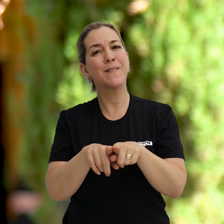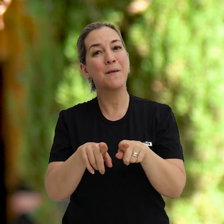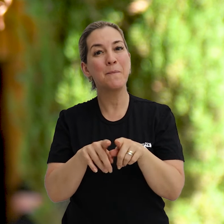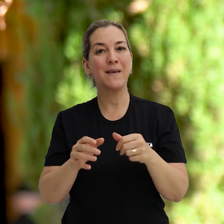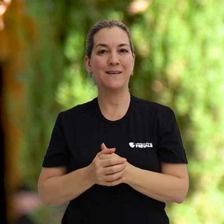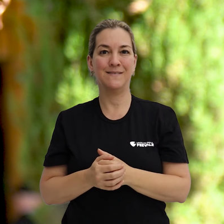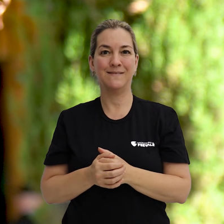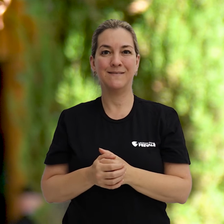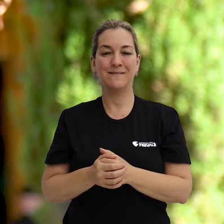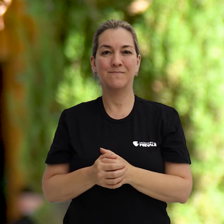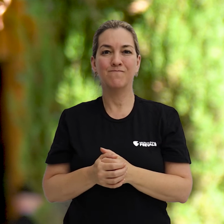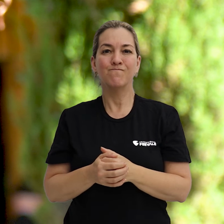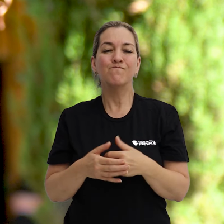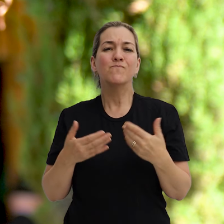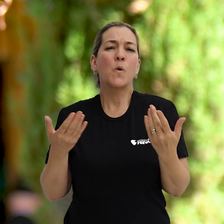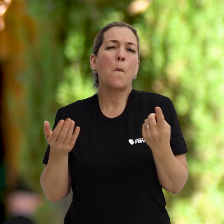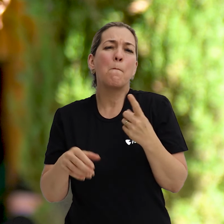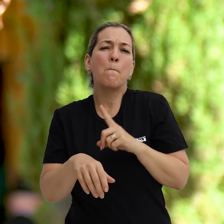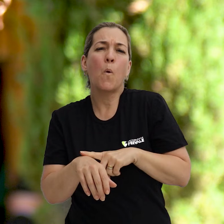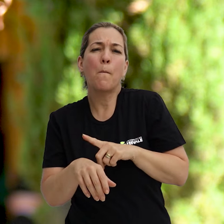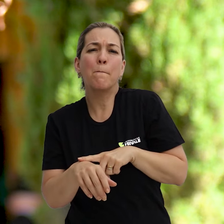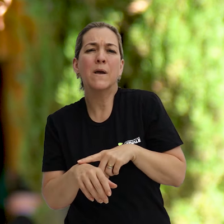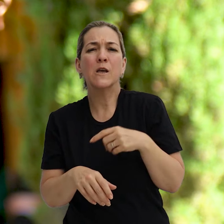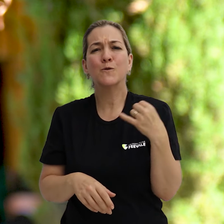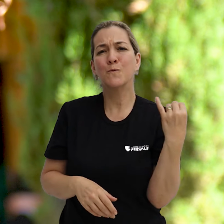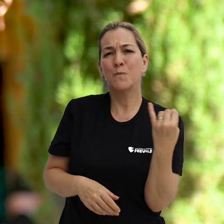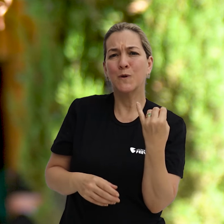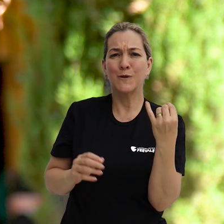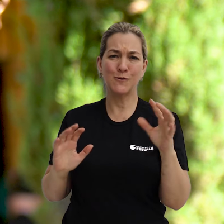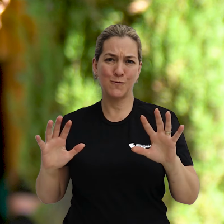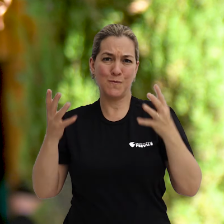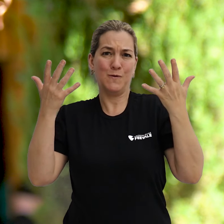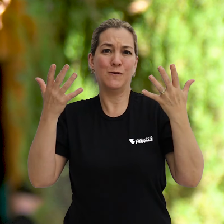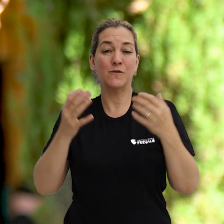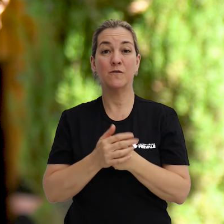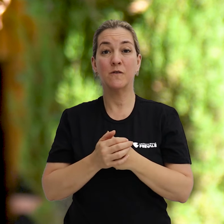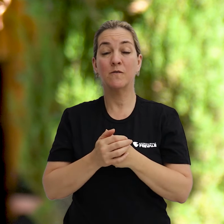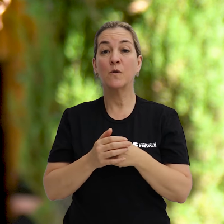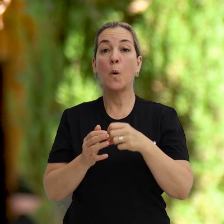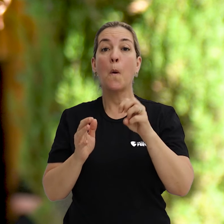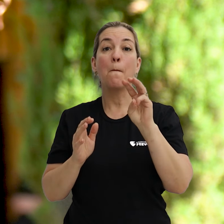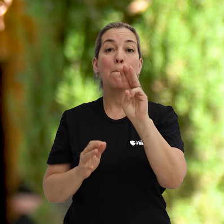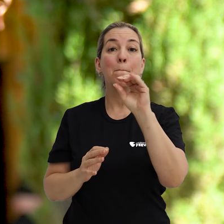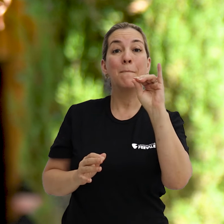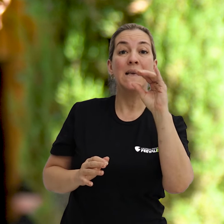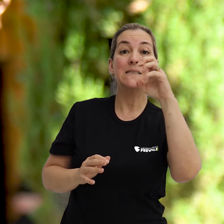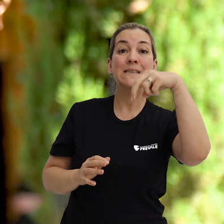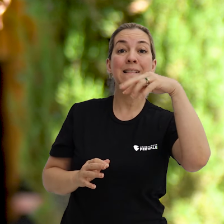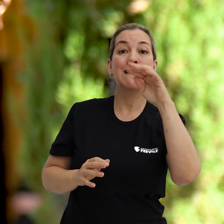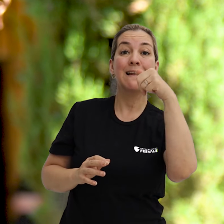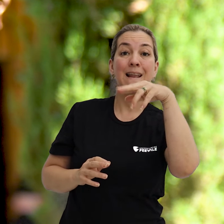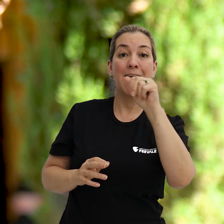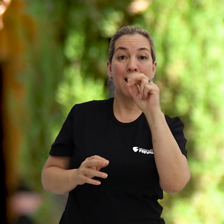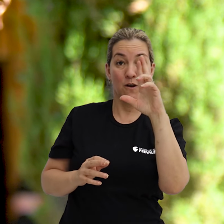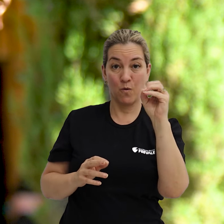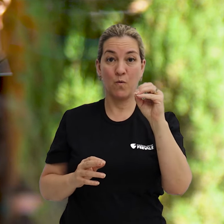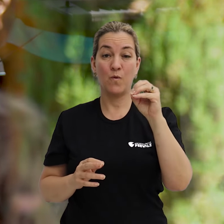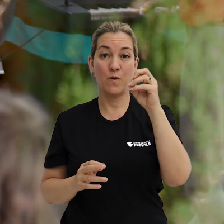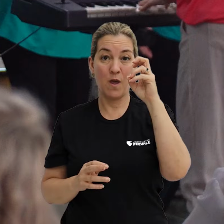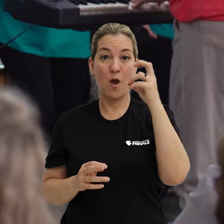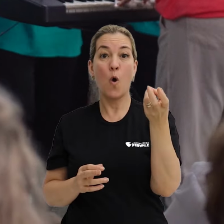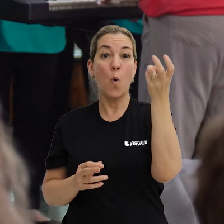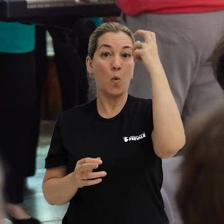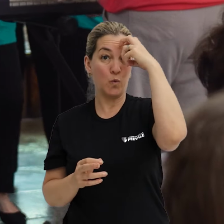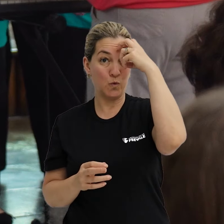E também um momento, uma tarde comemorativa, né, o bicentenário da cultura